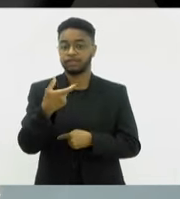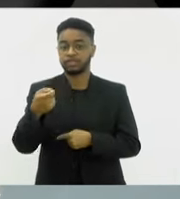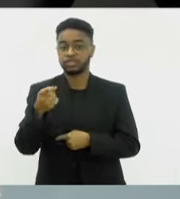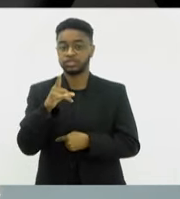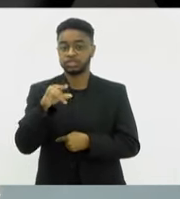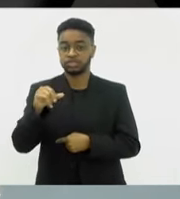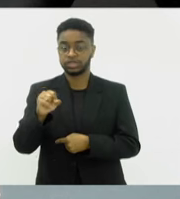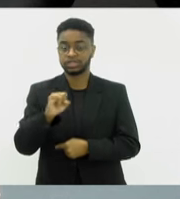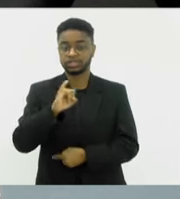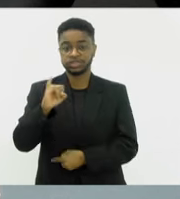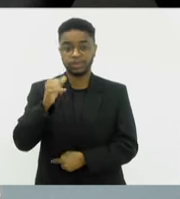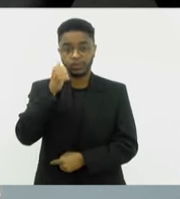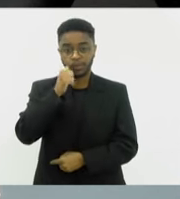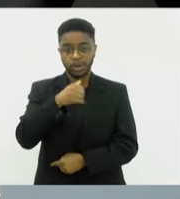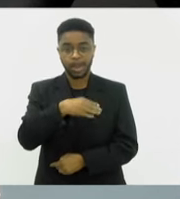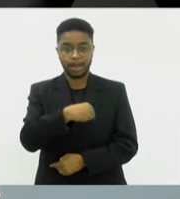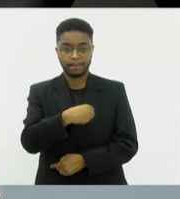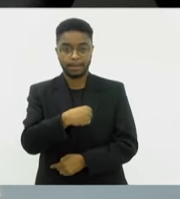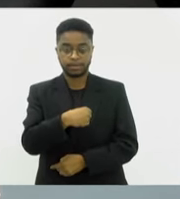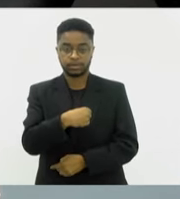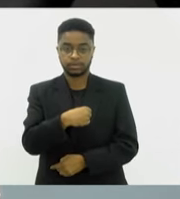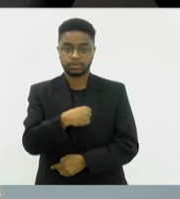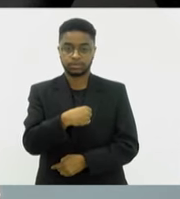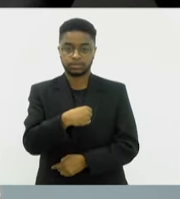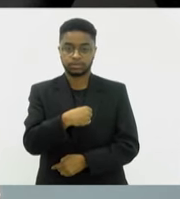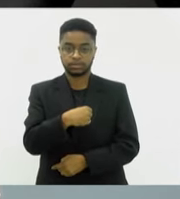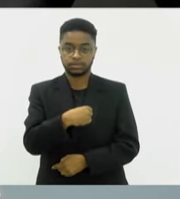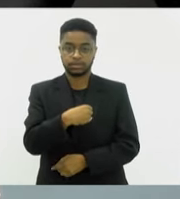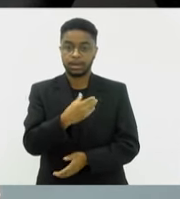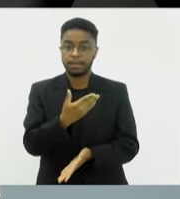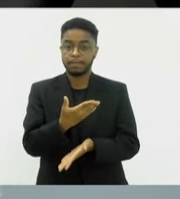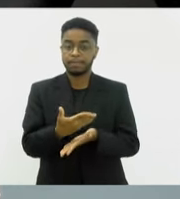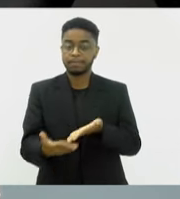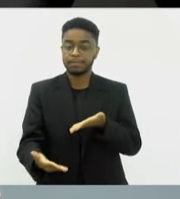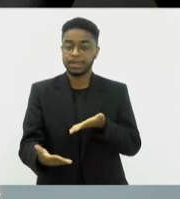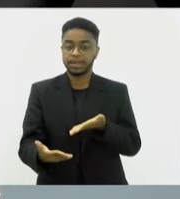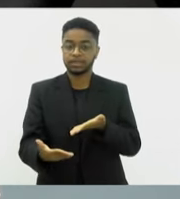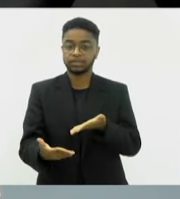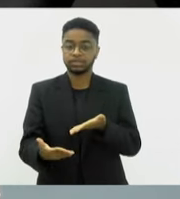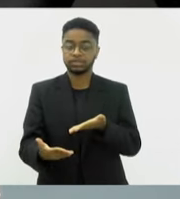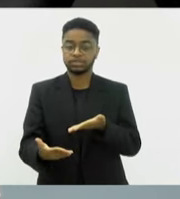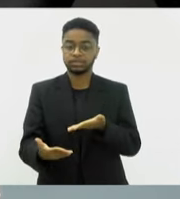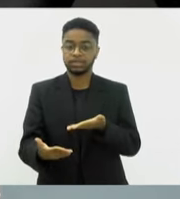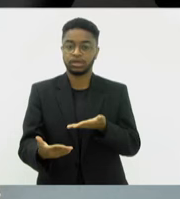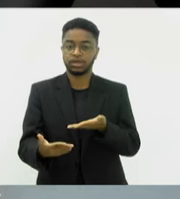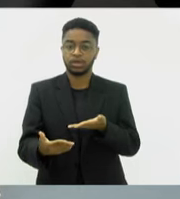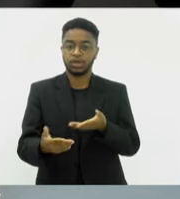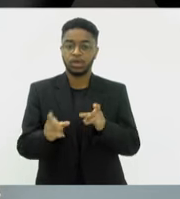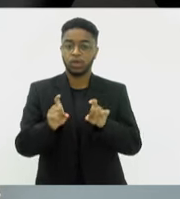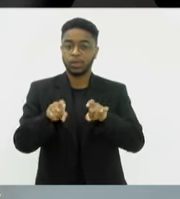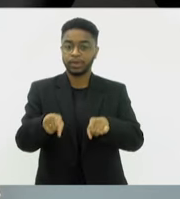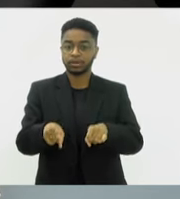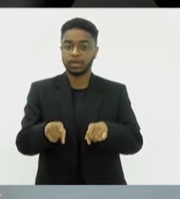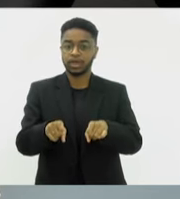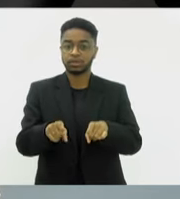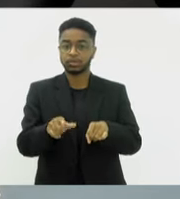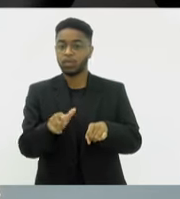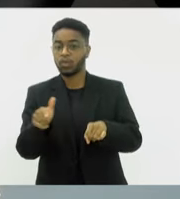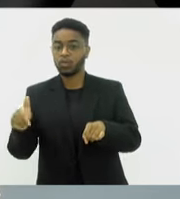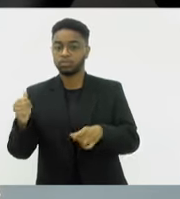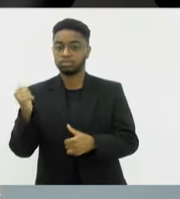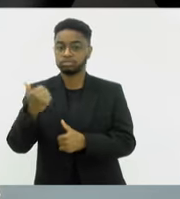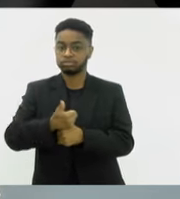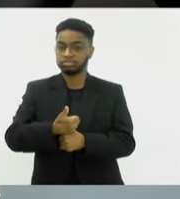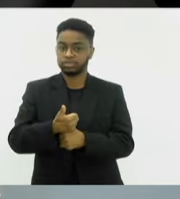que está amamentando perde o mandato provisoriamente e assume o suplente. Isso